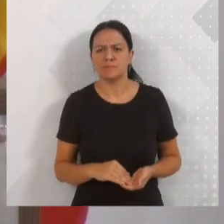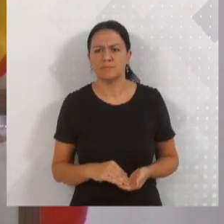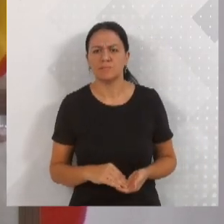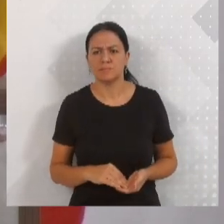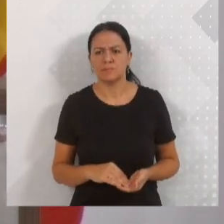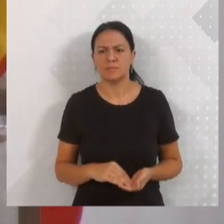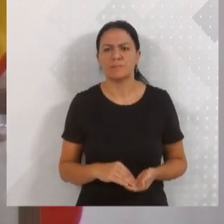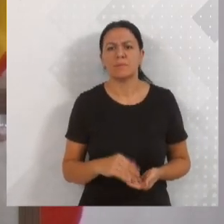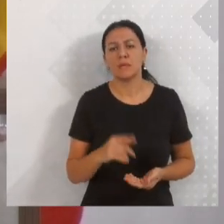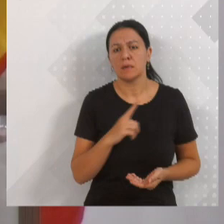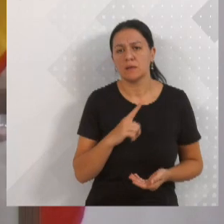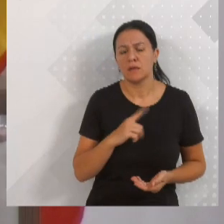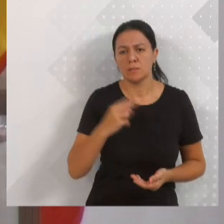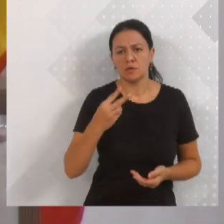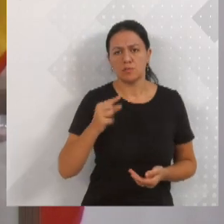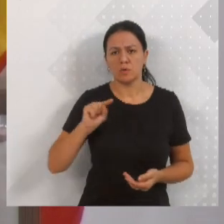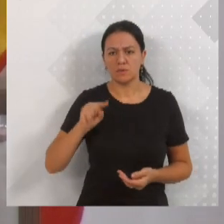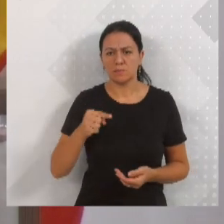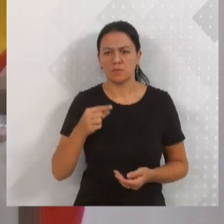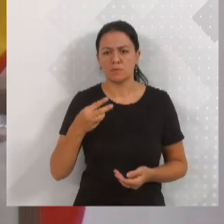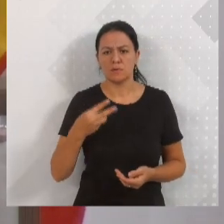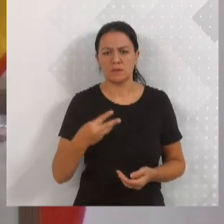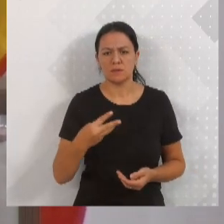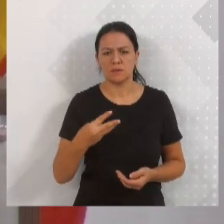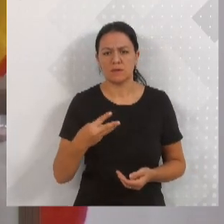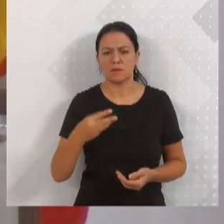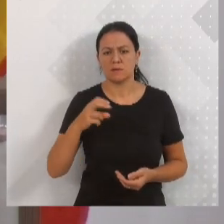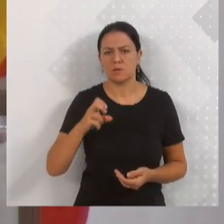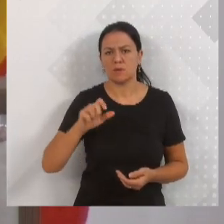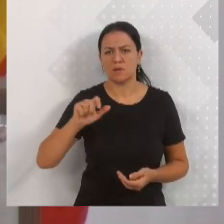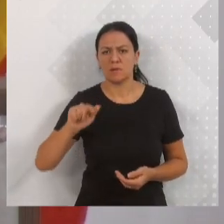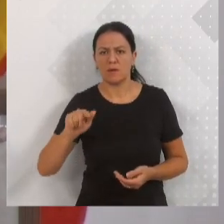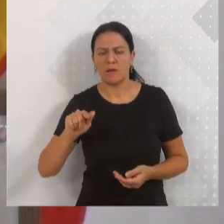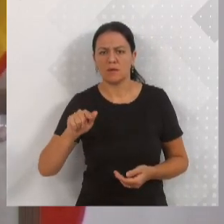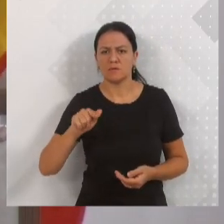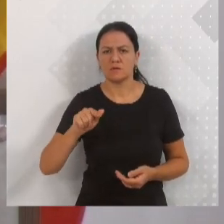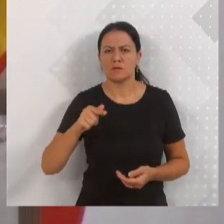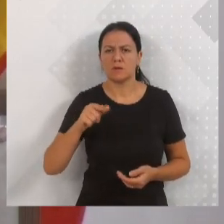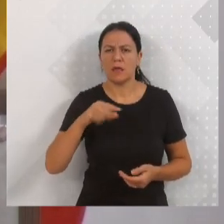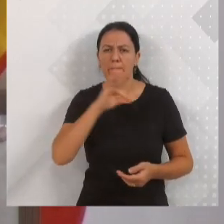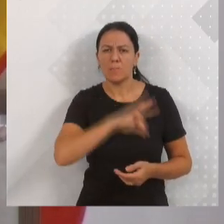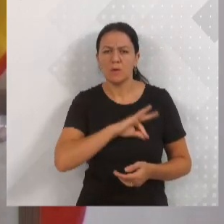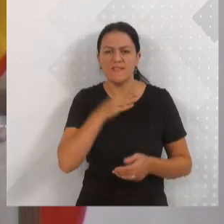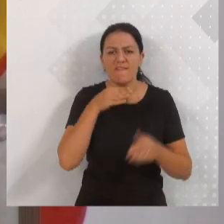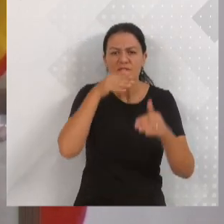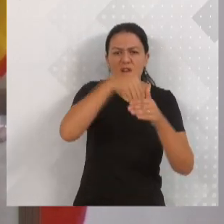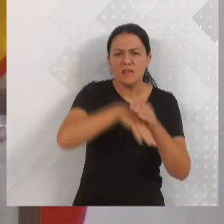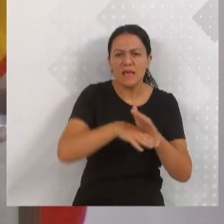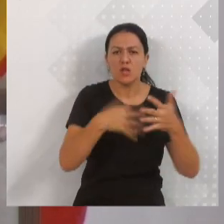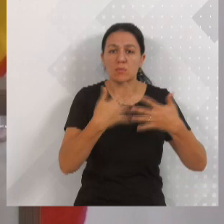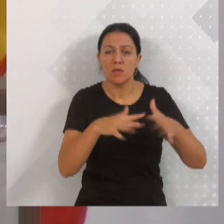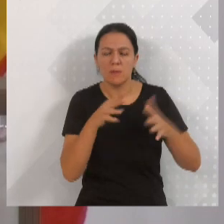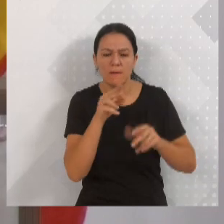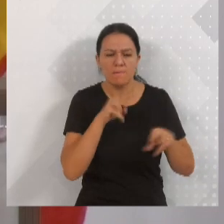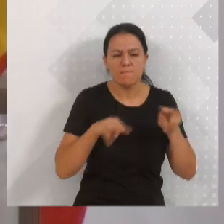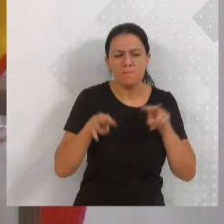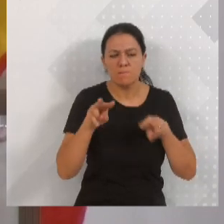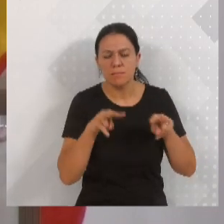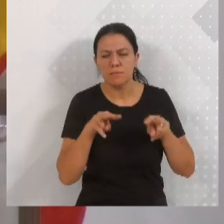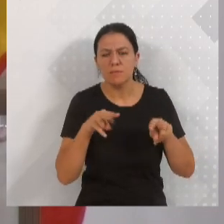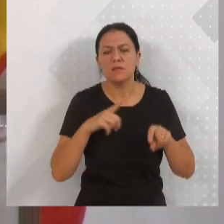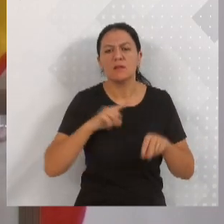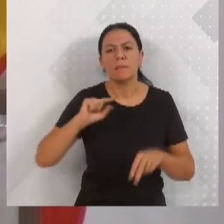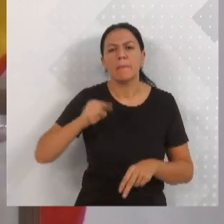aí 2357 eh programações operacionais e temos